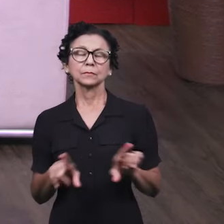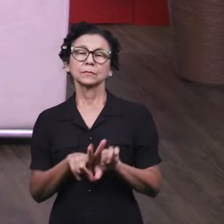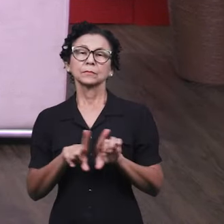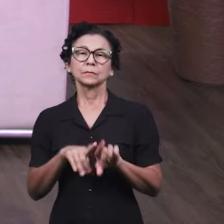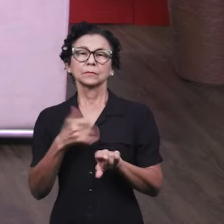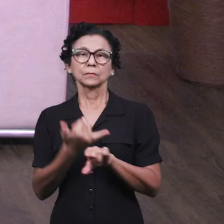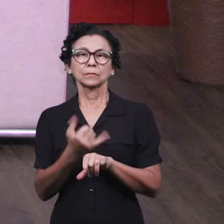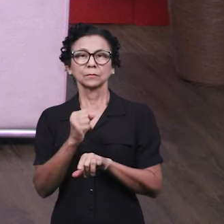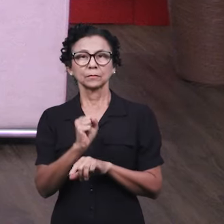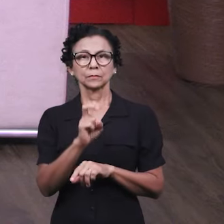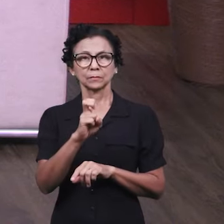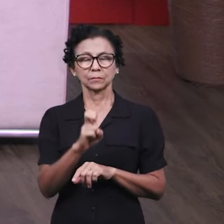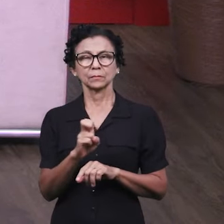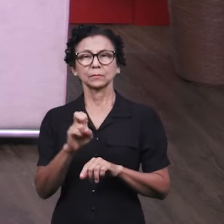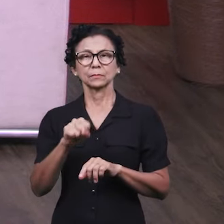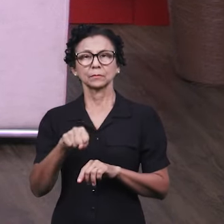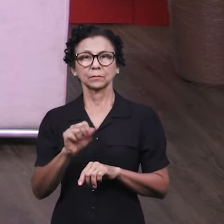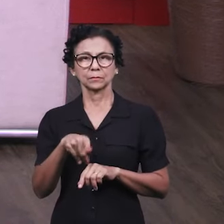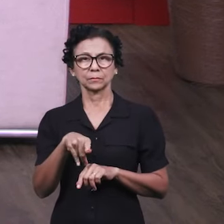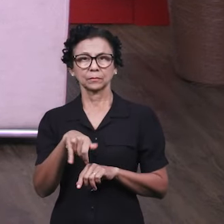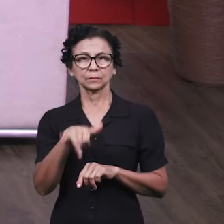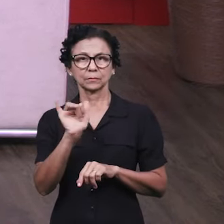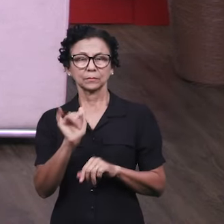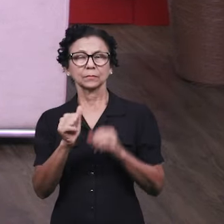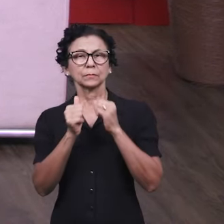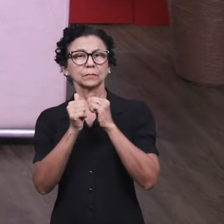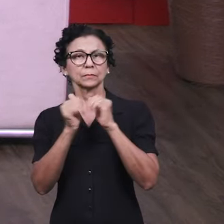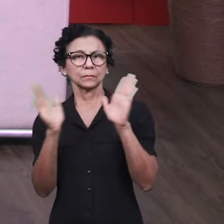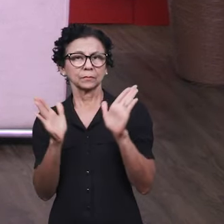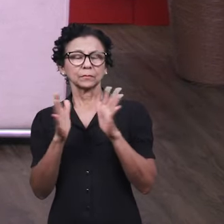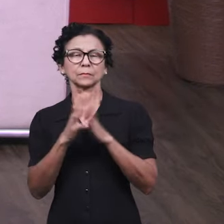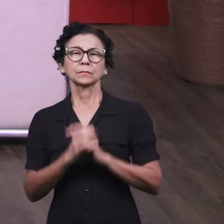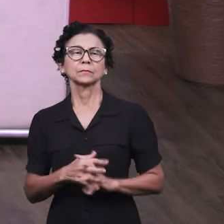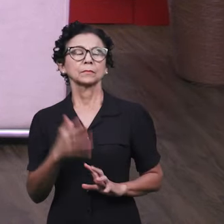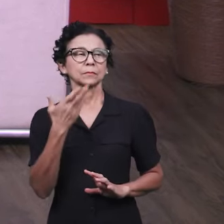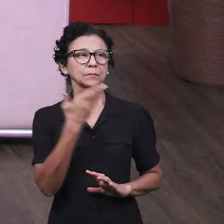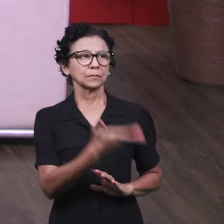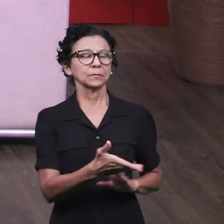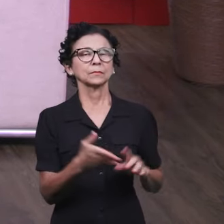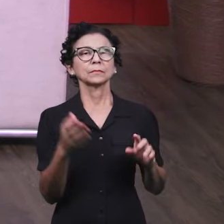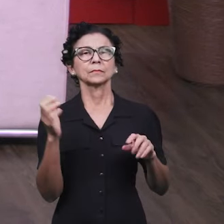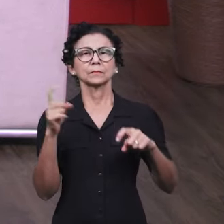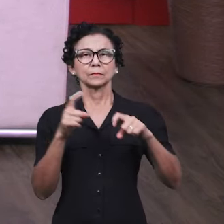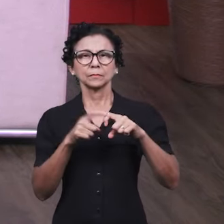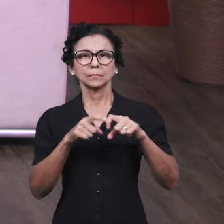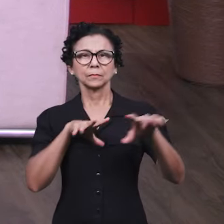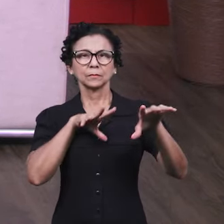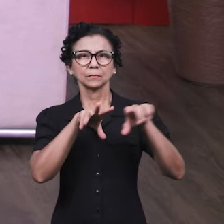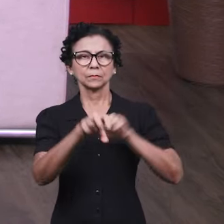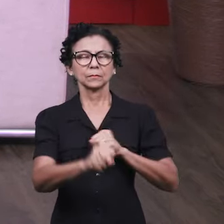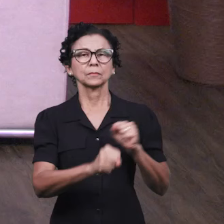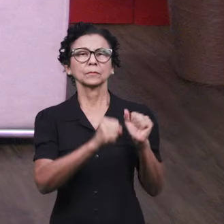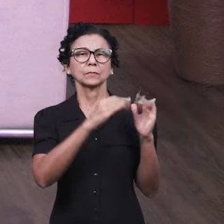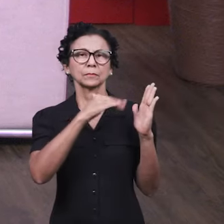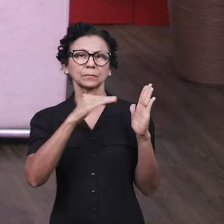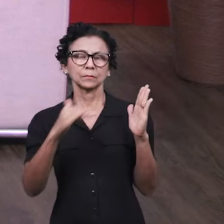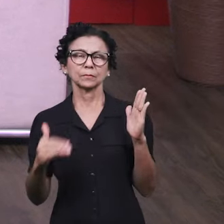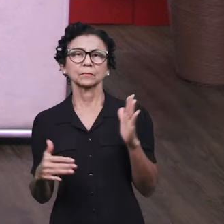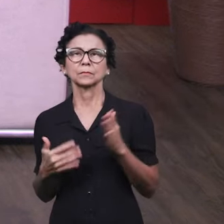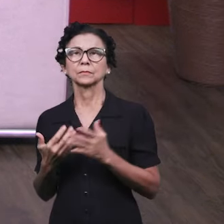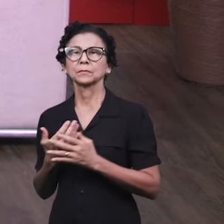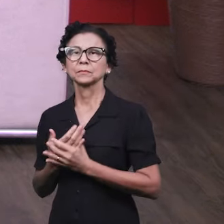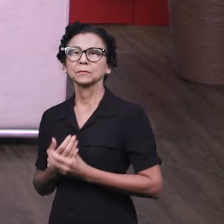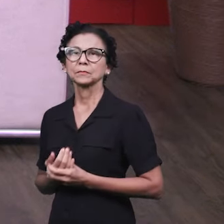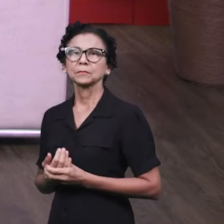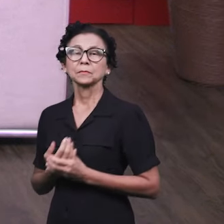85 da Sky livre eu sou Daniele Coutinho fisioterapeuta esteta e hoje a minha entrevistada é a Dra Micaela